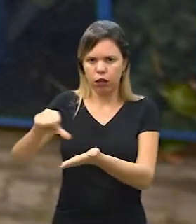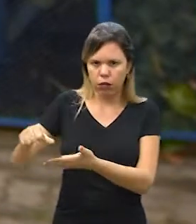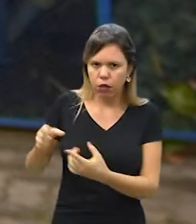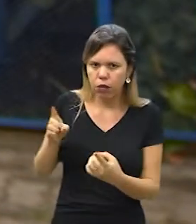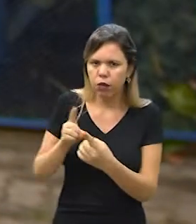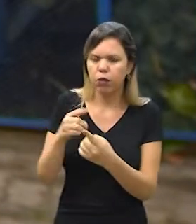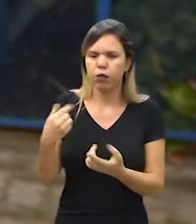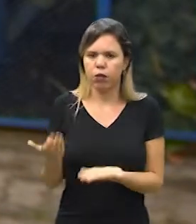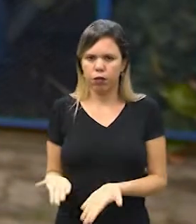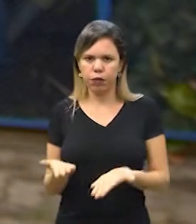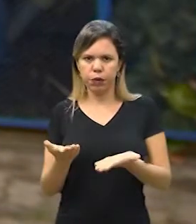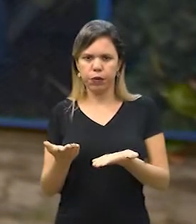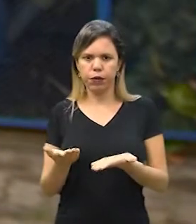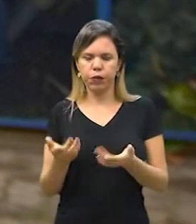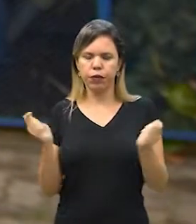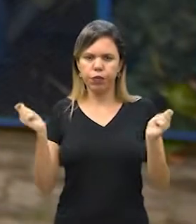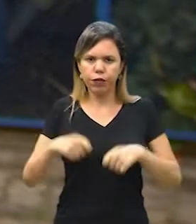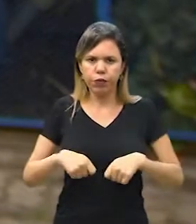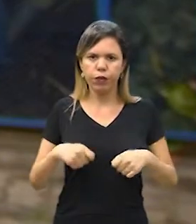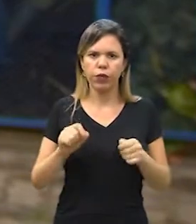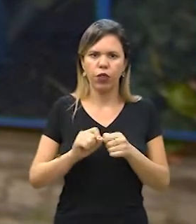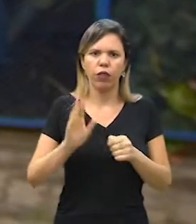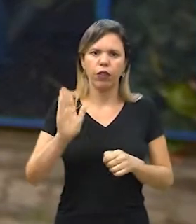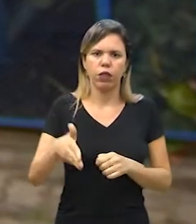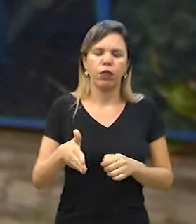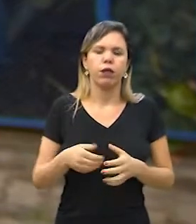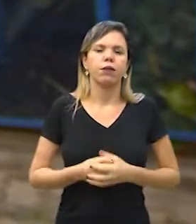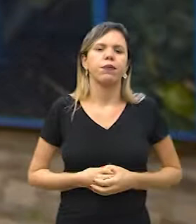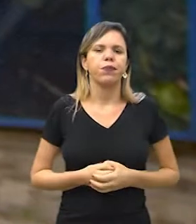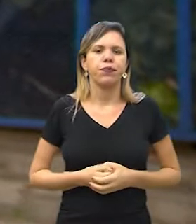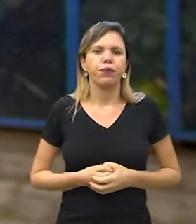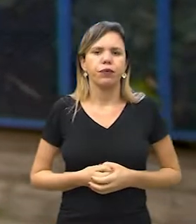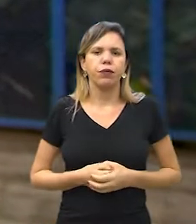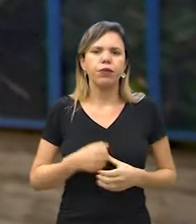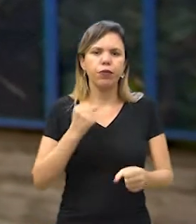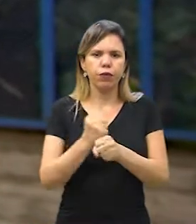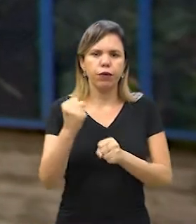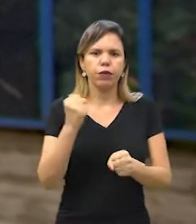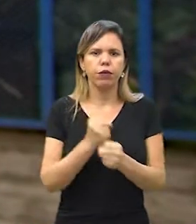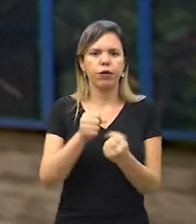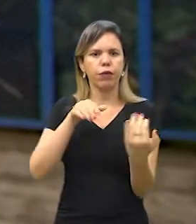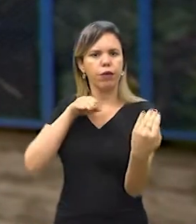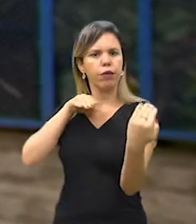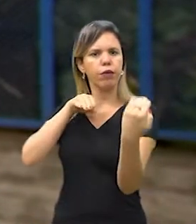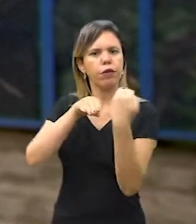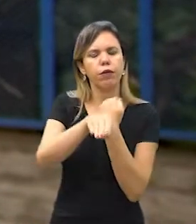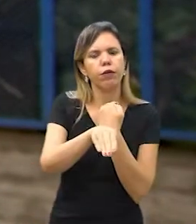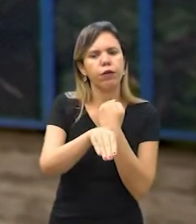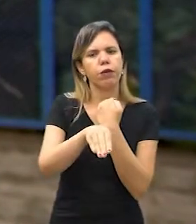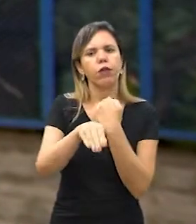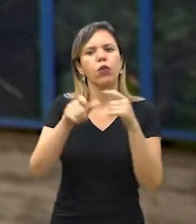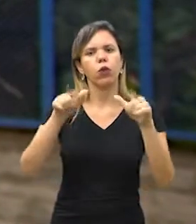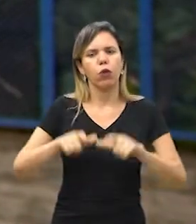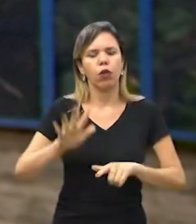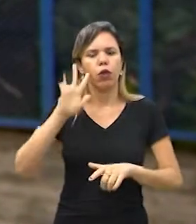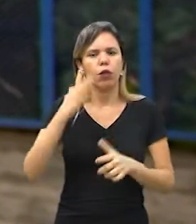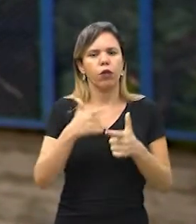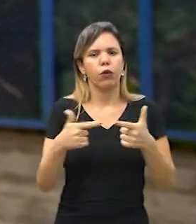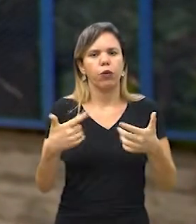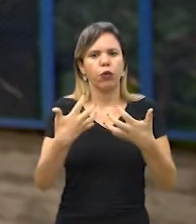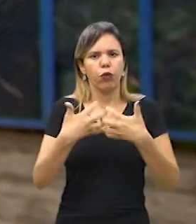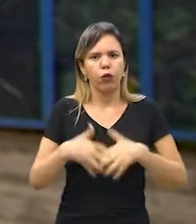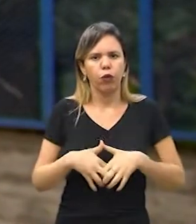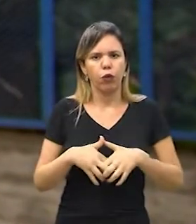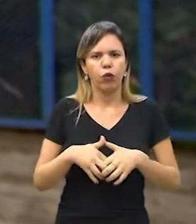aqui do distrito tem atendido na medida do possível fez a essa essa reforma no trânsito colocou lá os países que